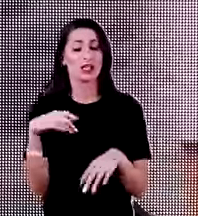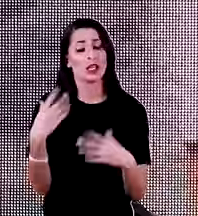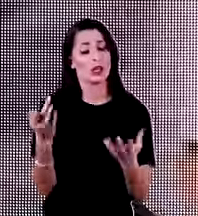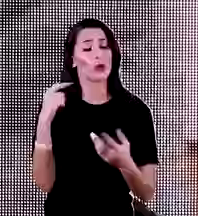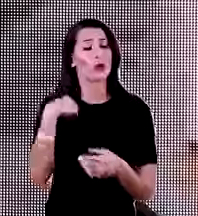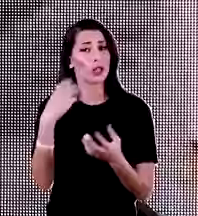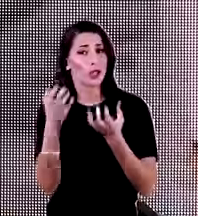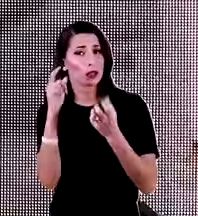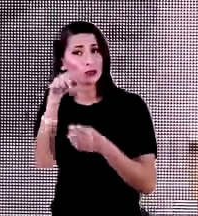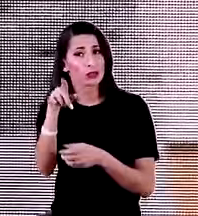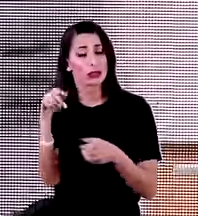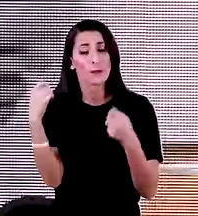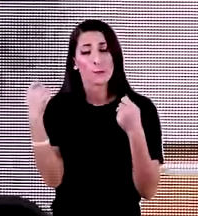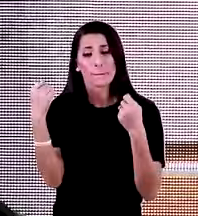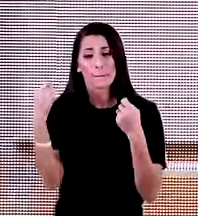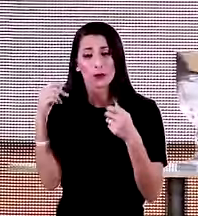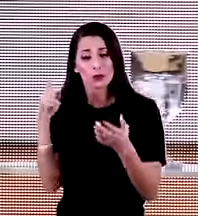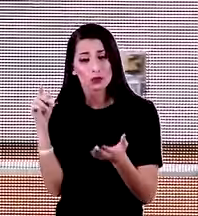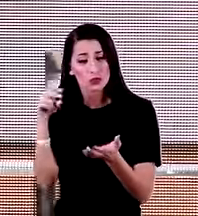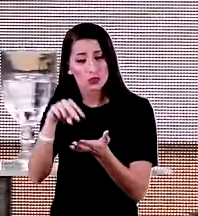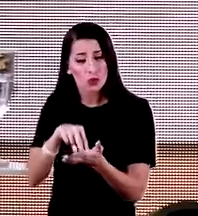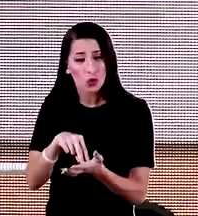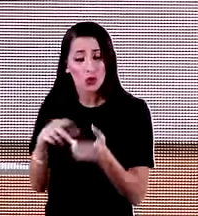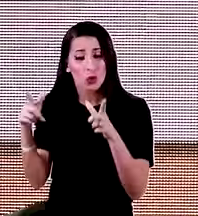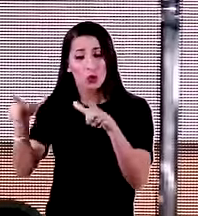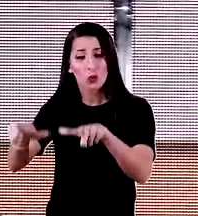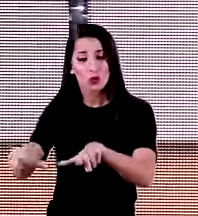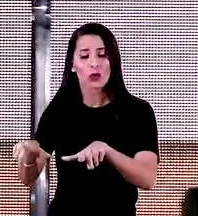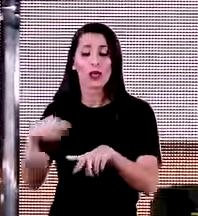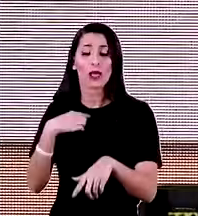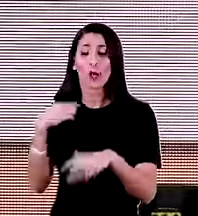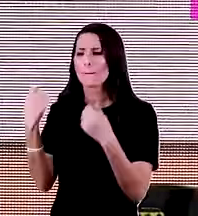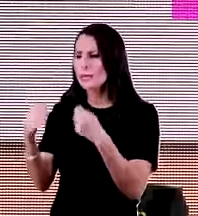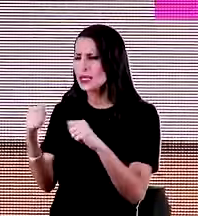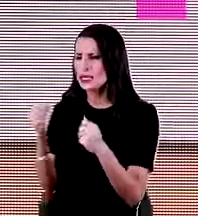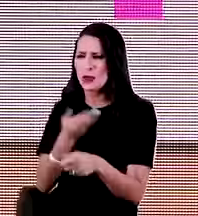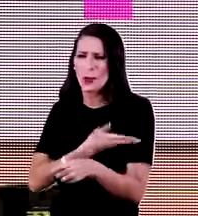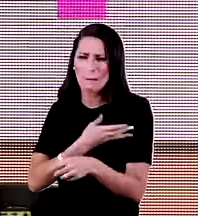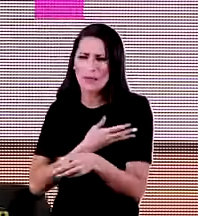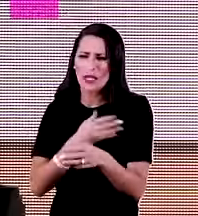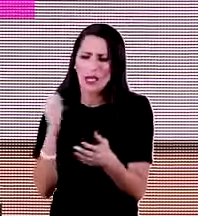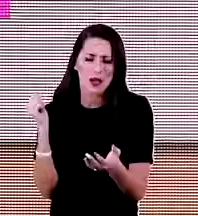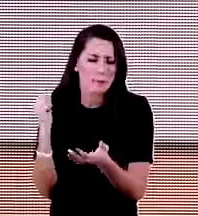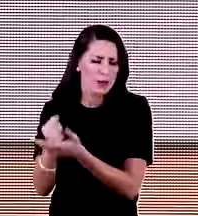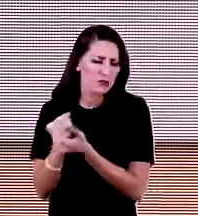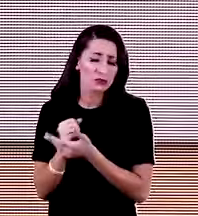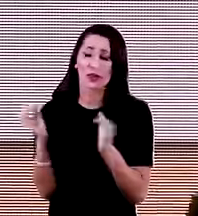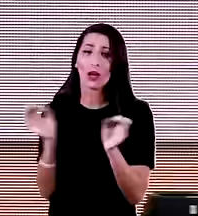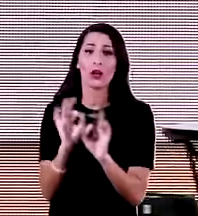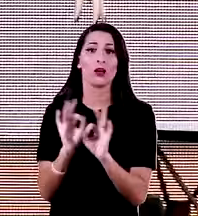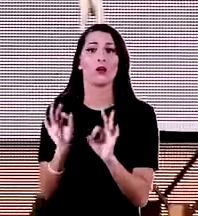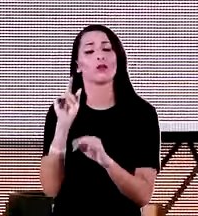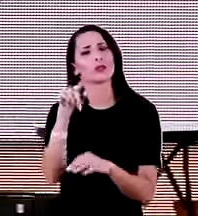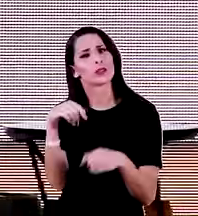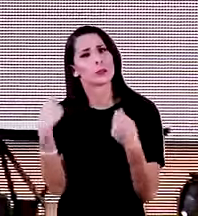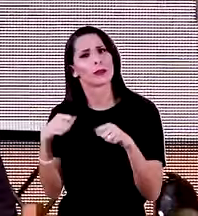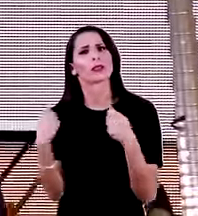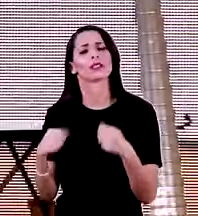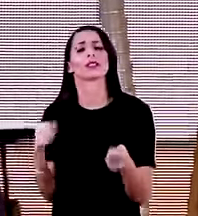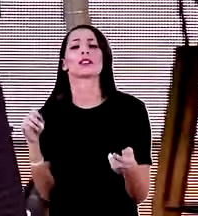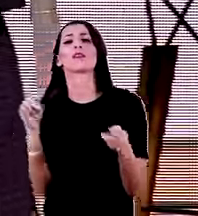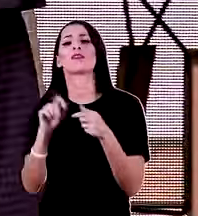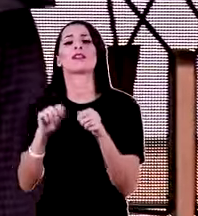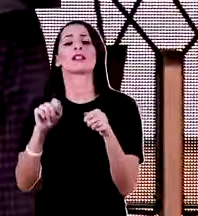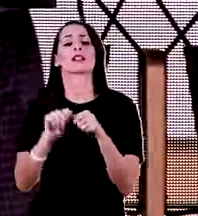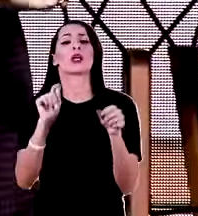de mim, eu só preciso de uma amiga para me tirar desse buraco. Não é nessa posição que nós queremos ficar. E na verdade essa